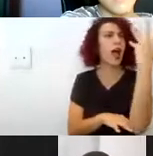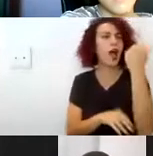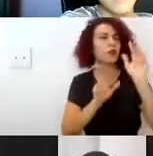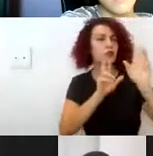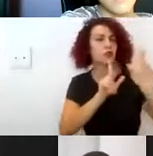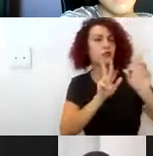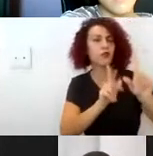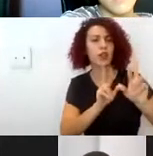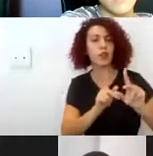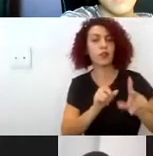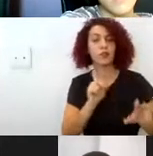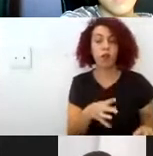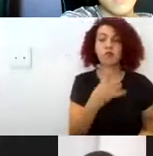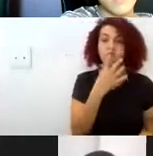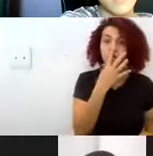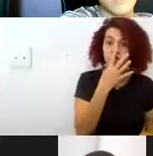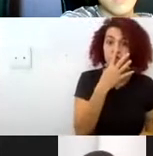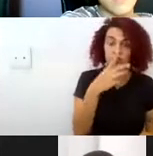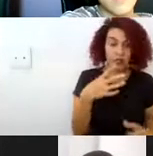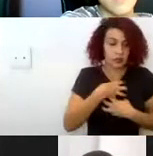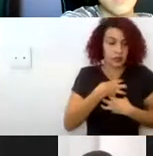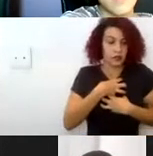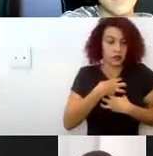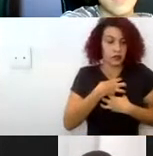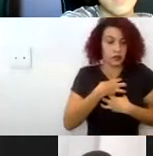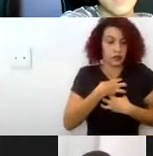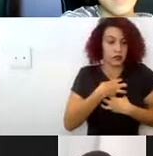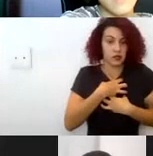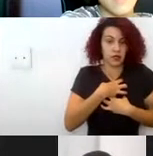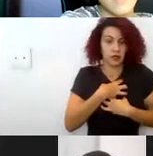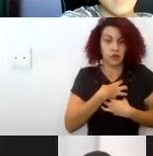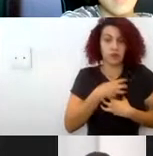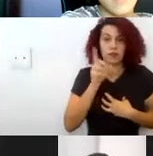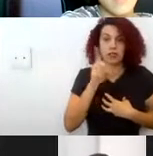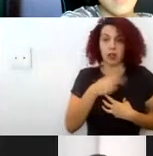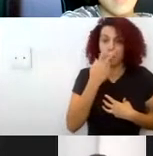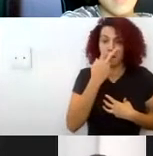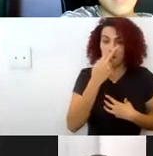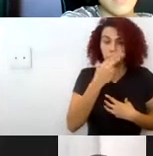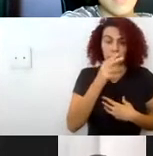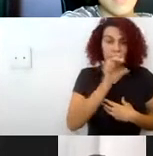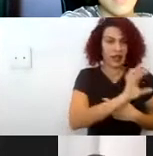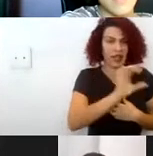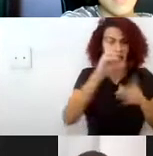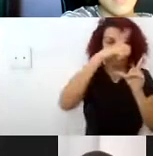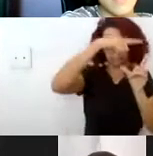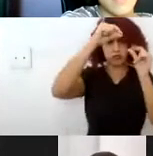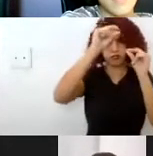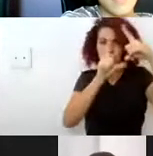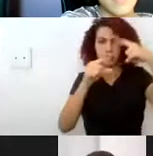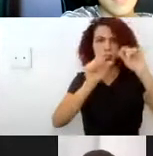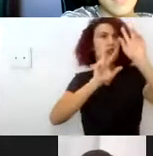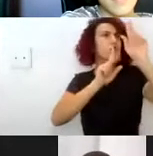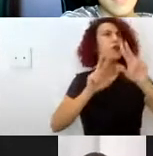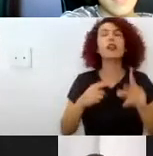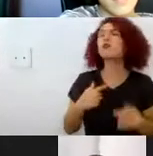negócio gente surreal assentado Até você se sente que de fato é o lugar da desorganização brasileira porque cada estilo de plantas em você fala meu